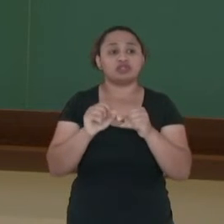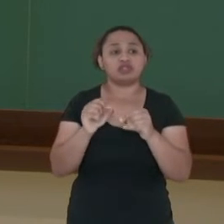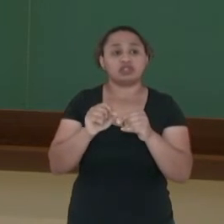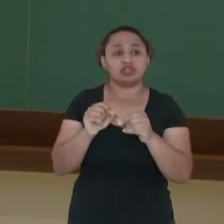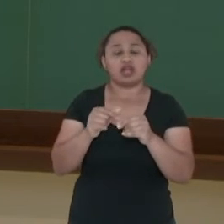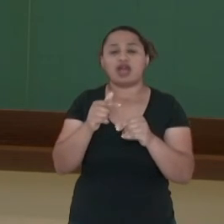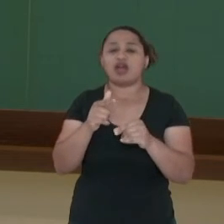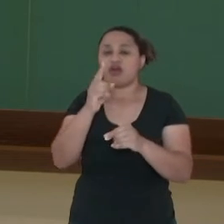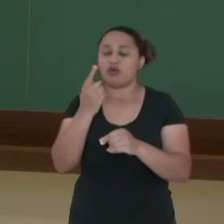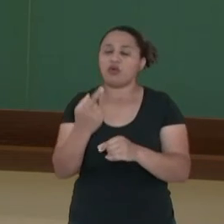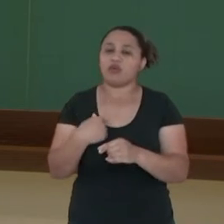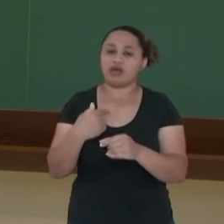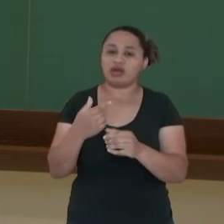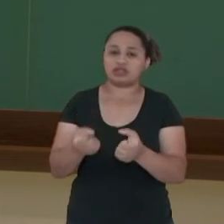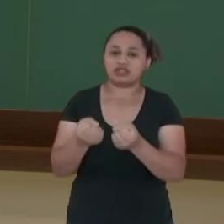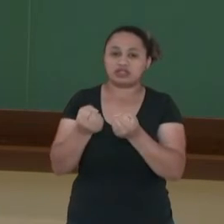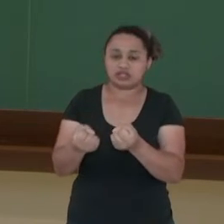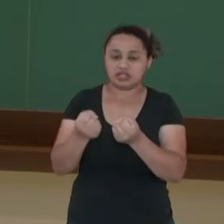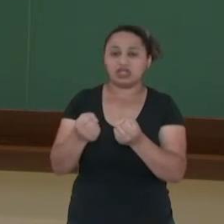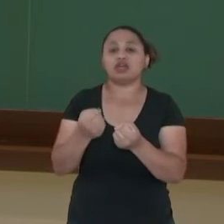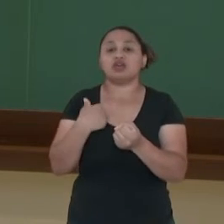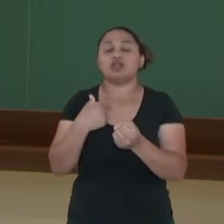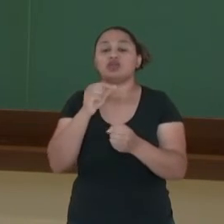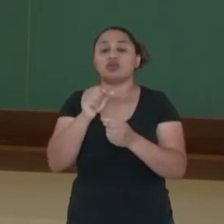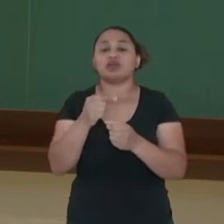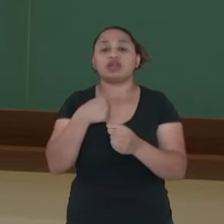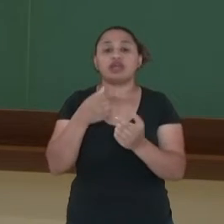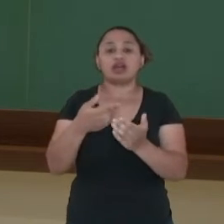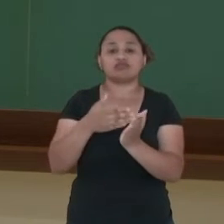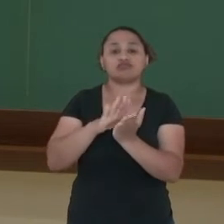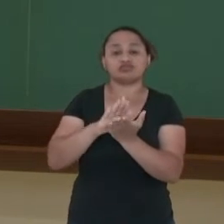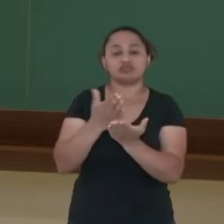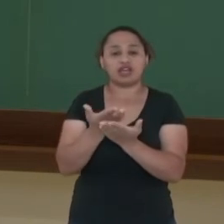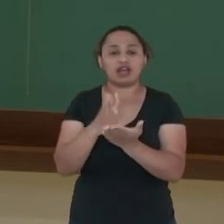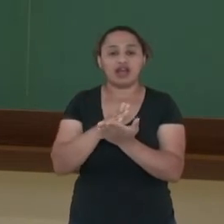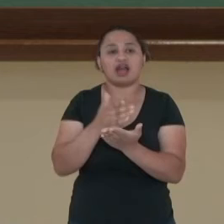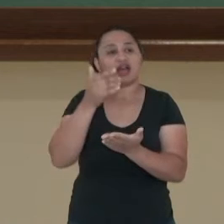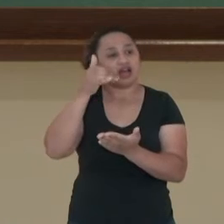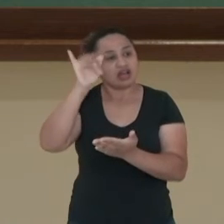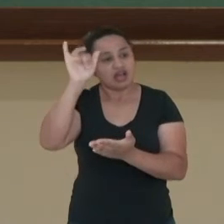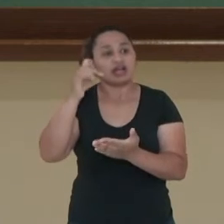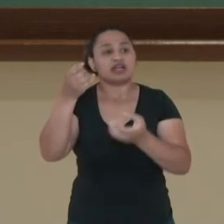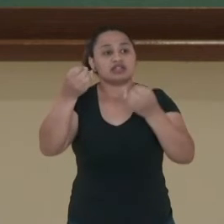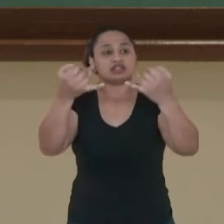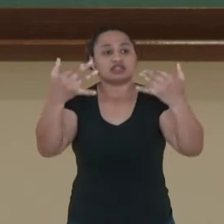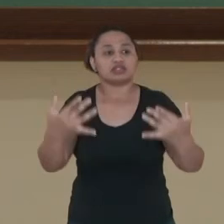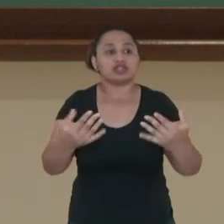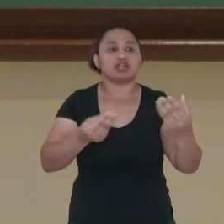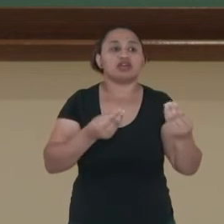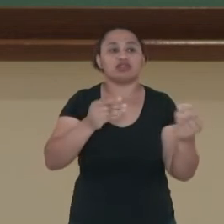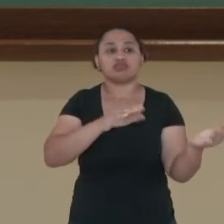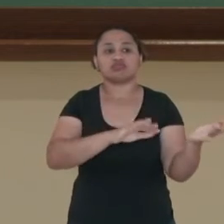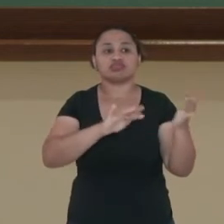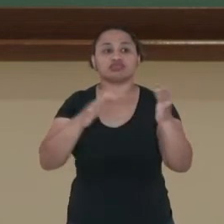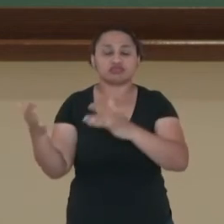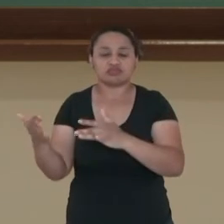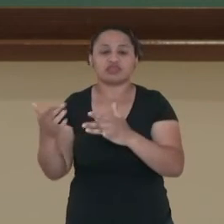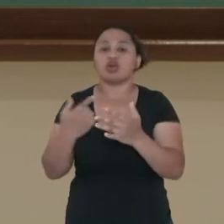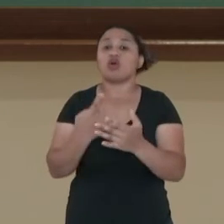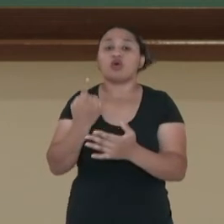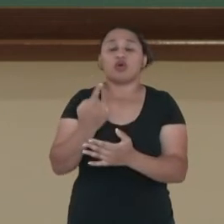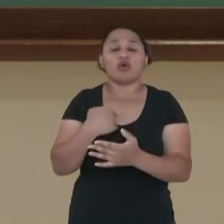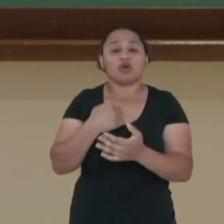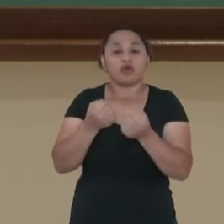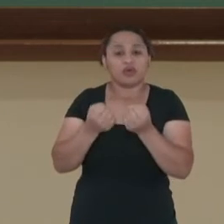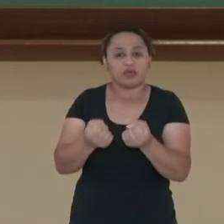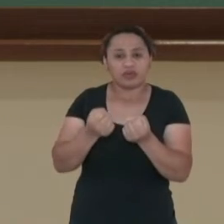de bife de vaca, descreva abaixo toda a pegada ecológica nesse processo, ou seja, 1 kg de bife de carne, né, de um modo